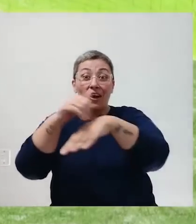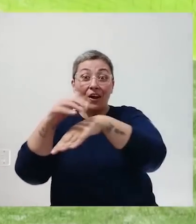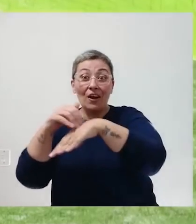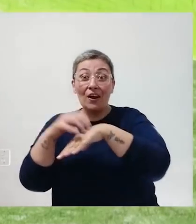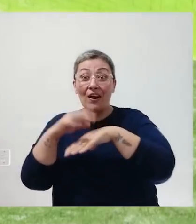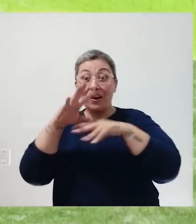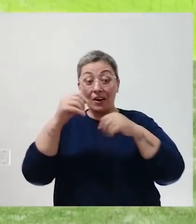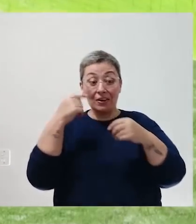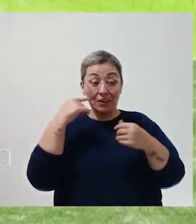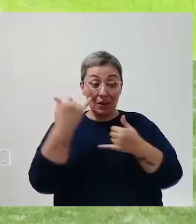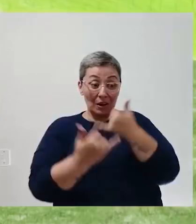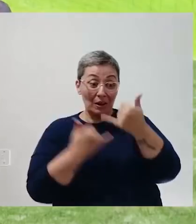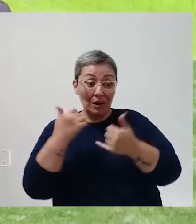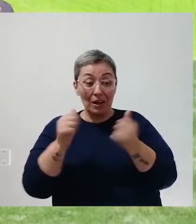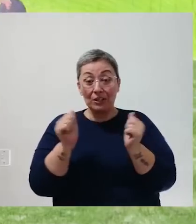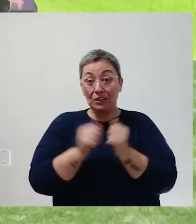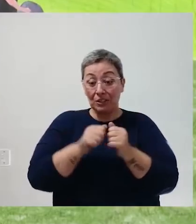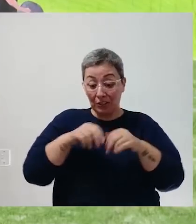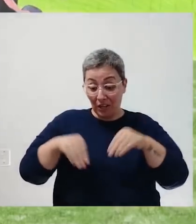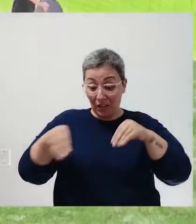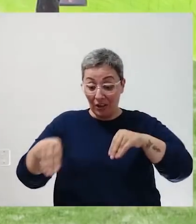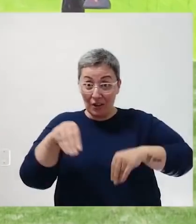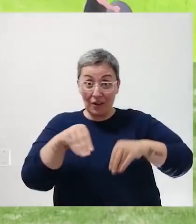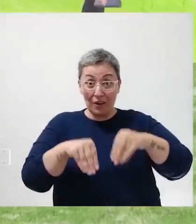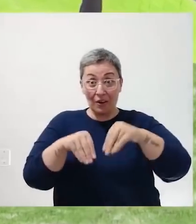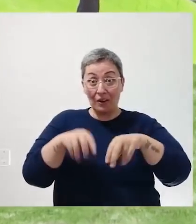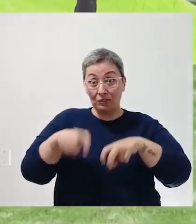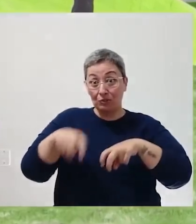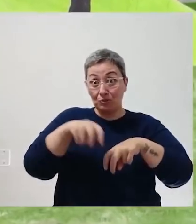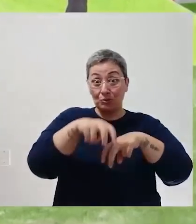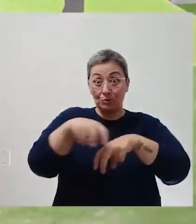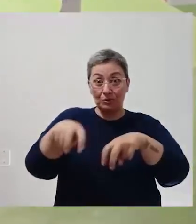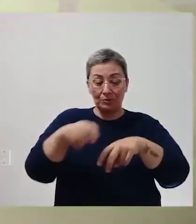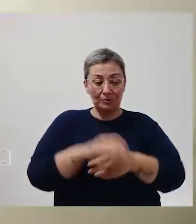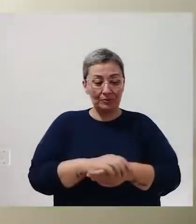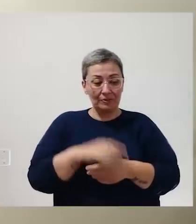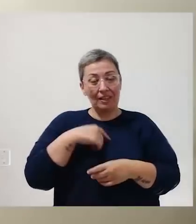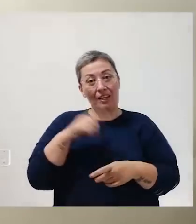Chamou todos para brincar junto. De amarelinha, é claro.